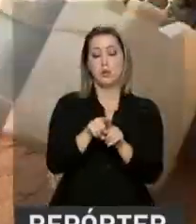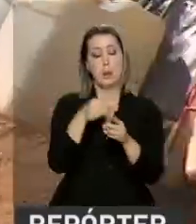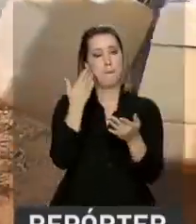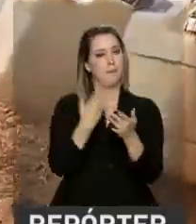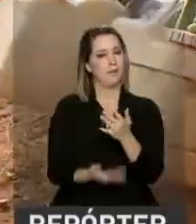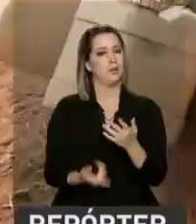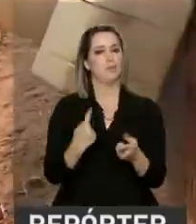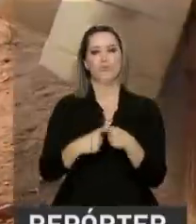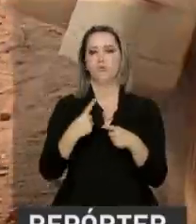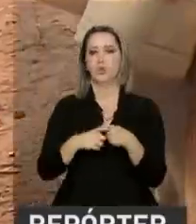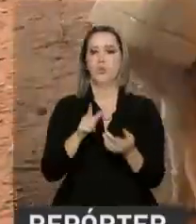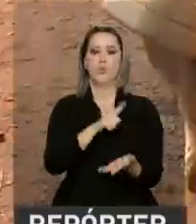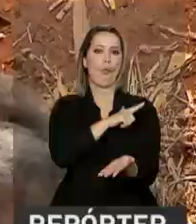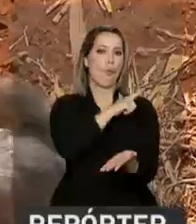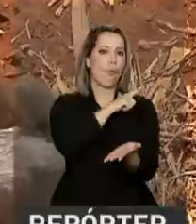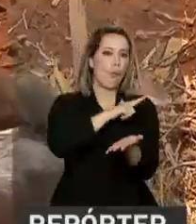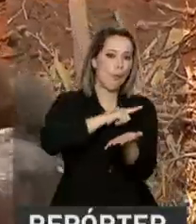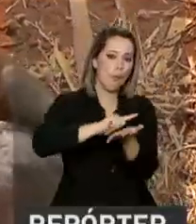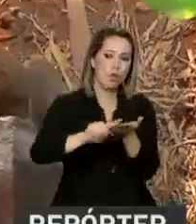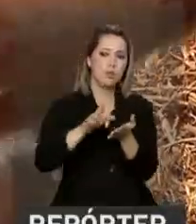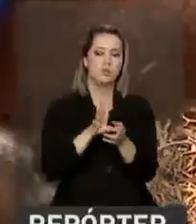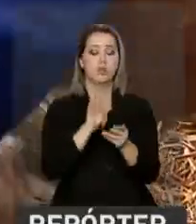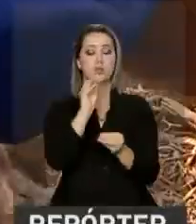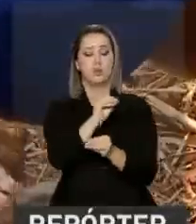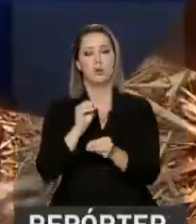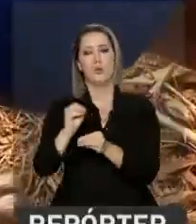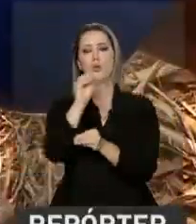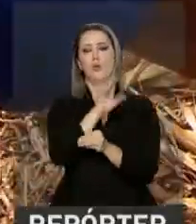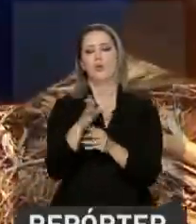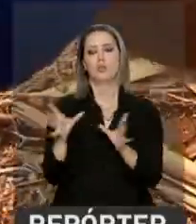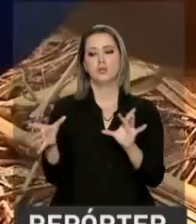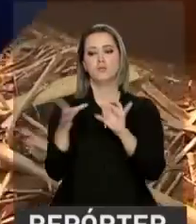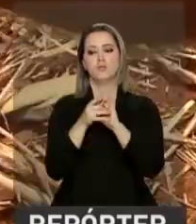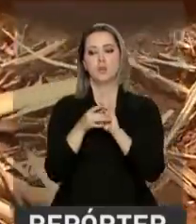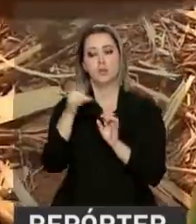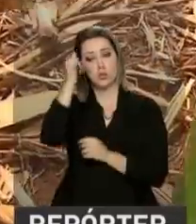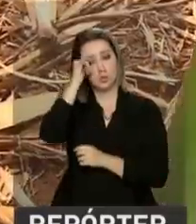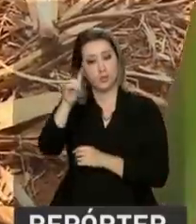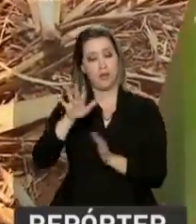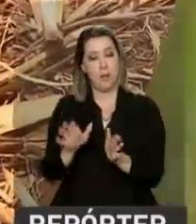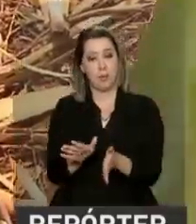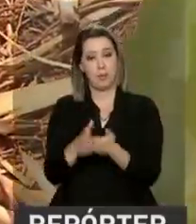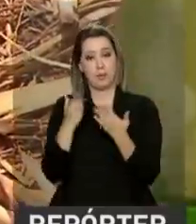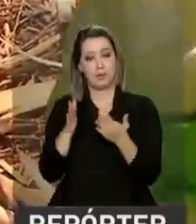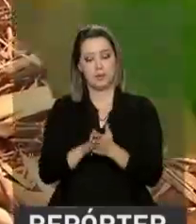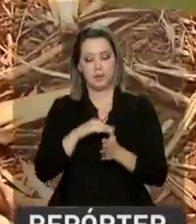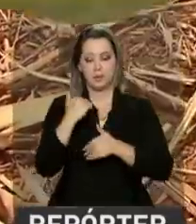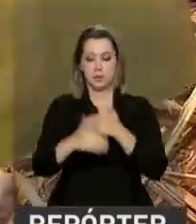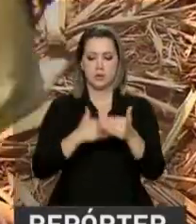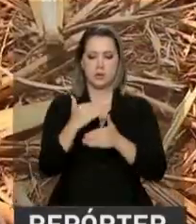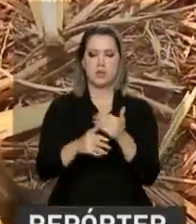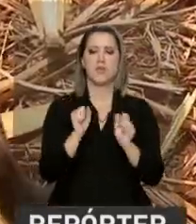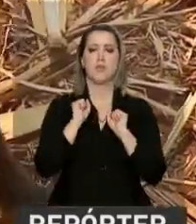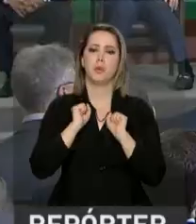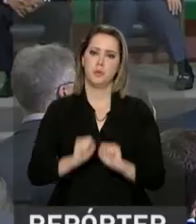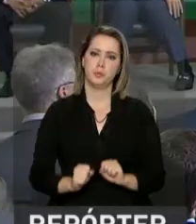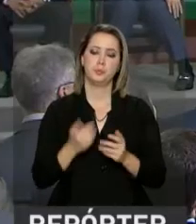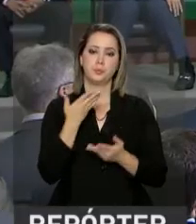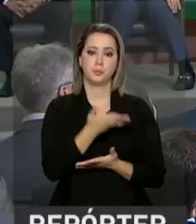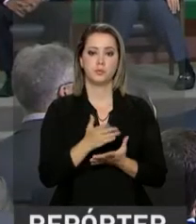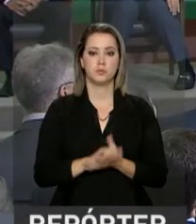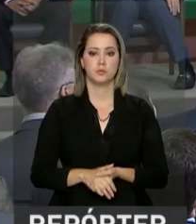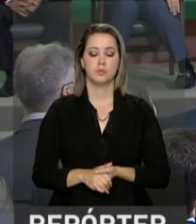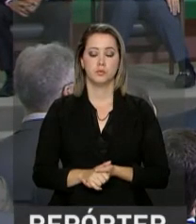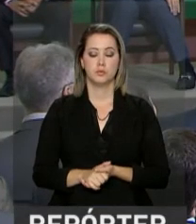à seca só no primeiro ano, estão previstas ações integradas de combate à pobreza e desenvolvimento sustentável na região. É o